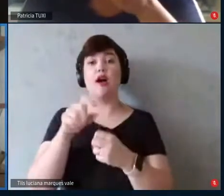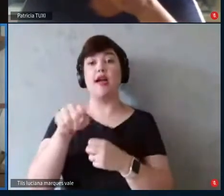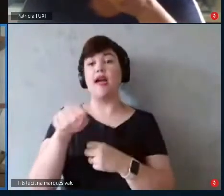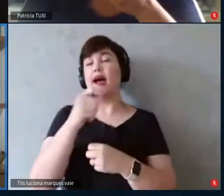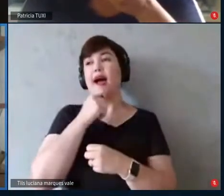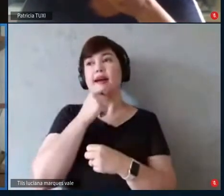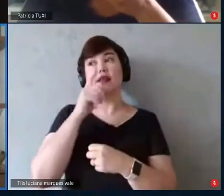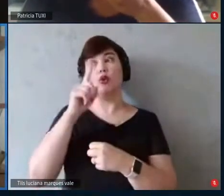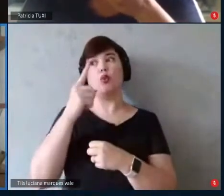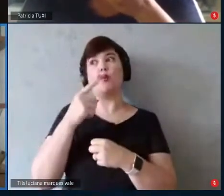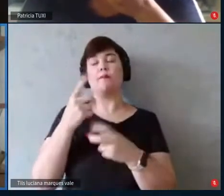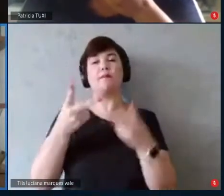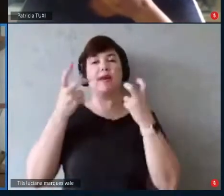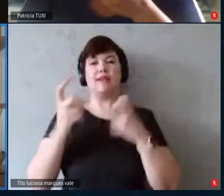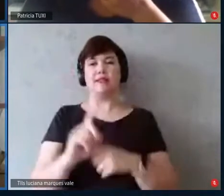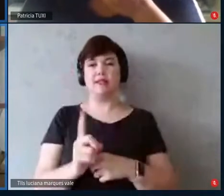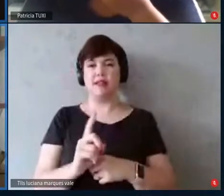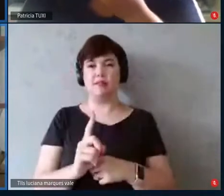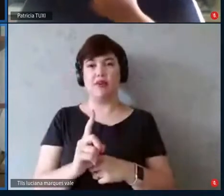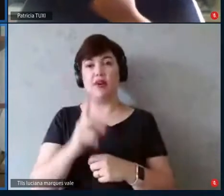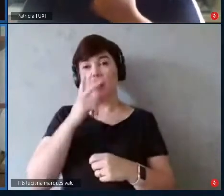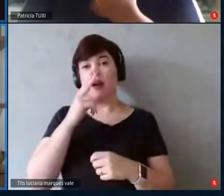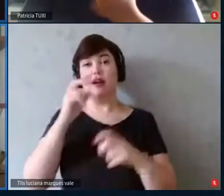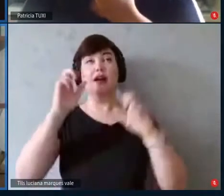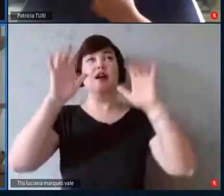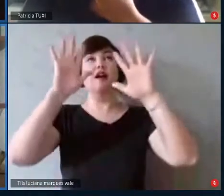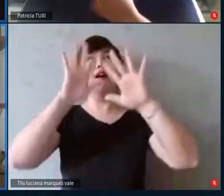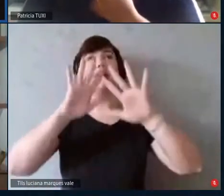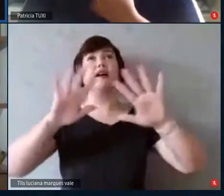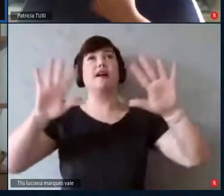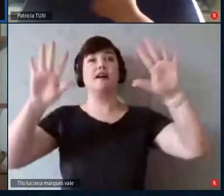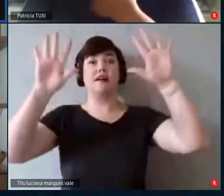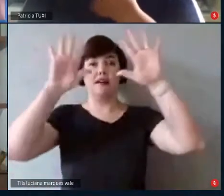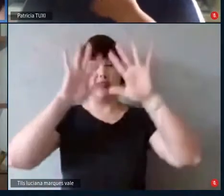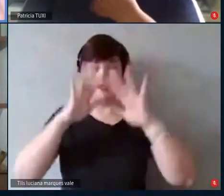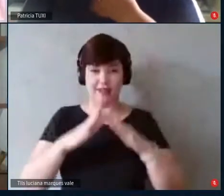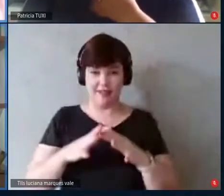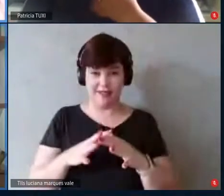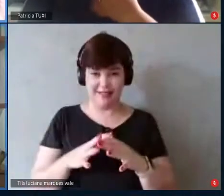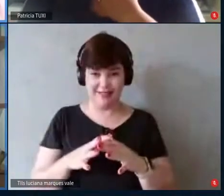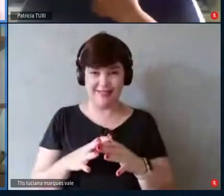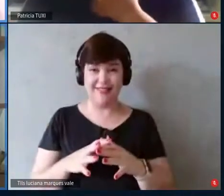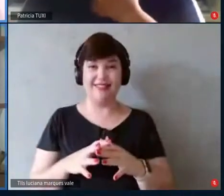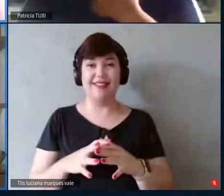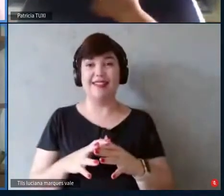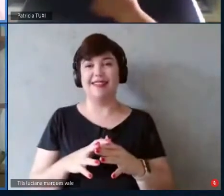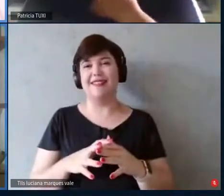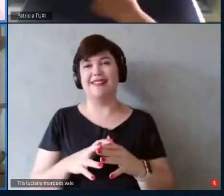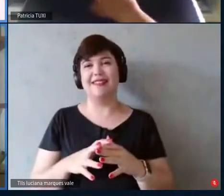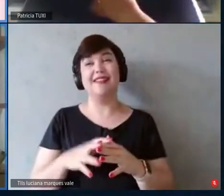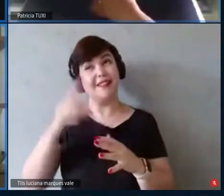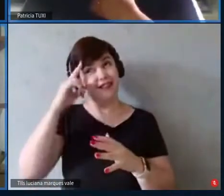deu conta, né, Pierre? Ainda está no burbulhar. Envelheci. Cabelos.